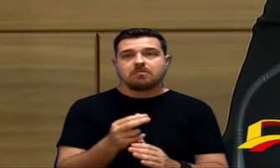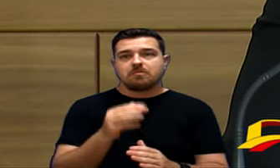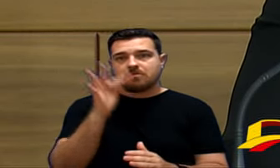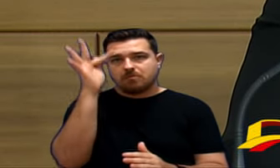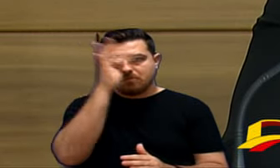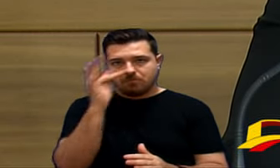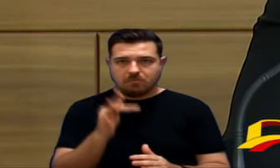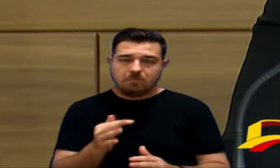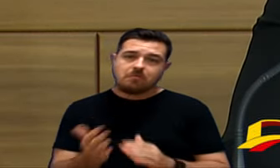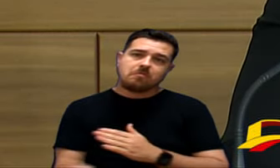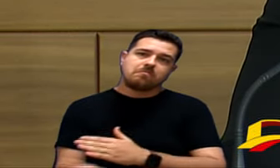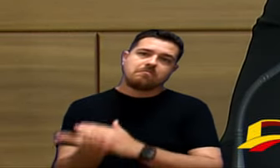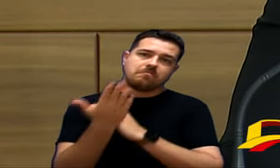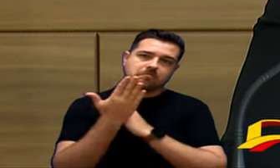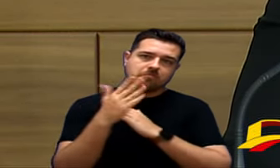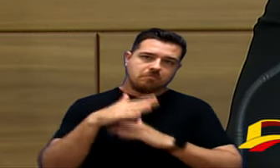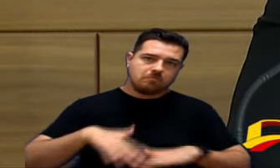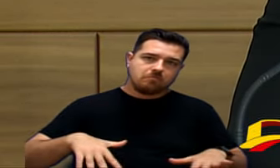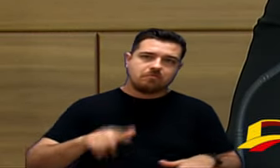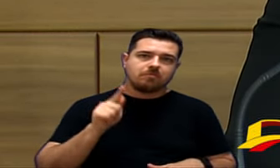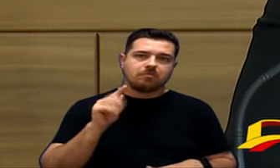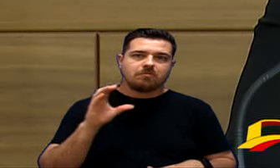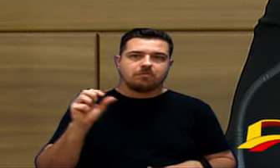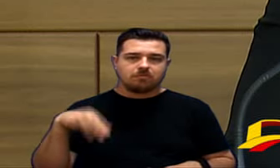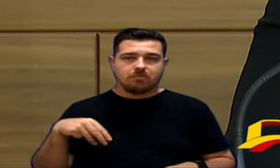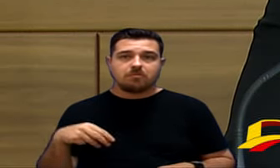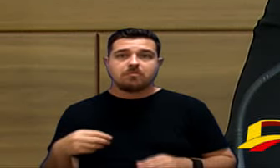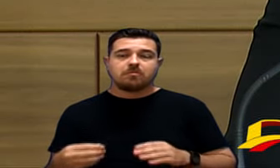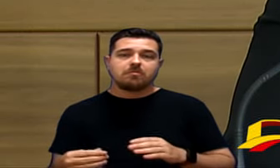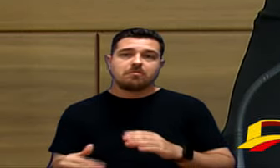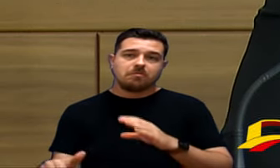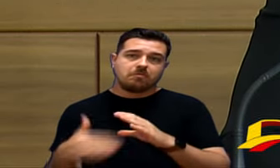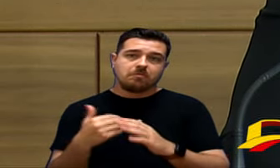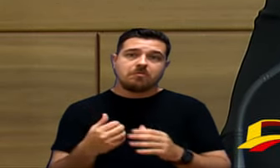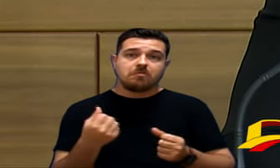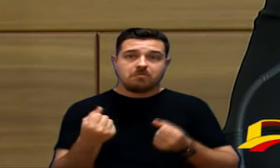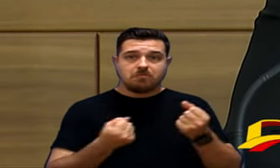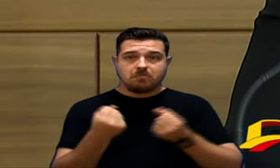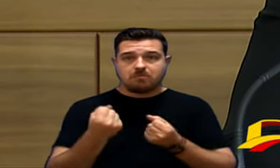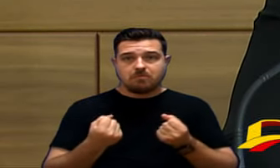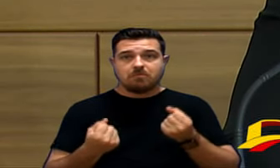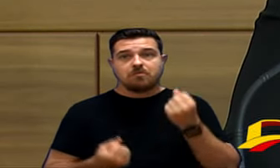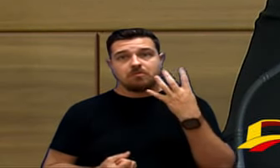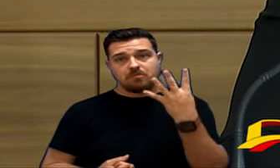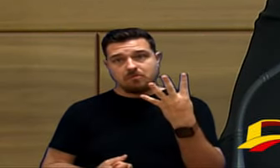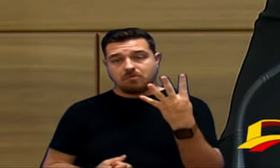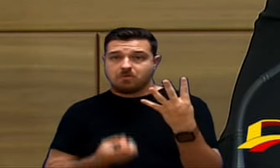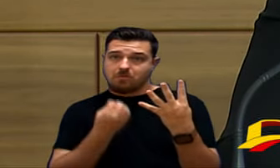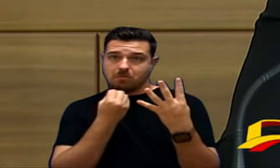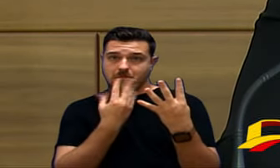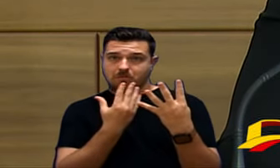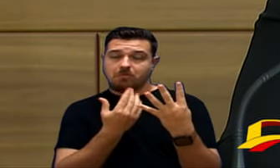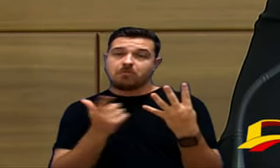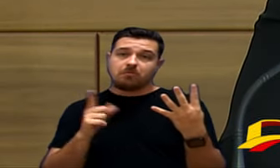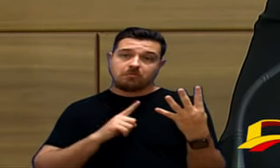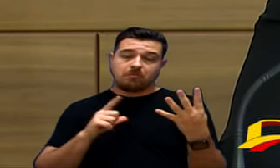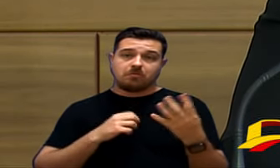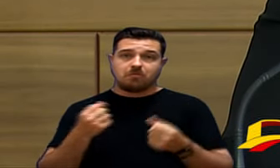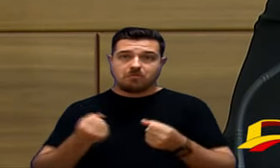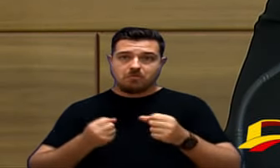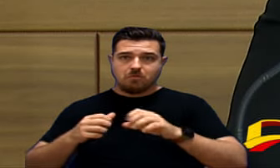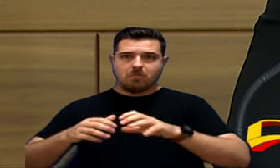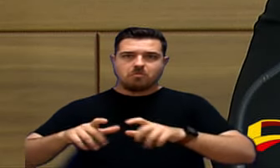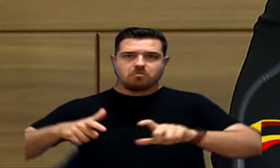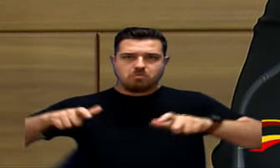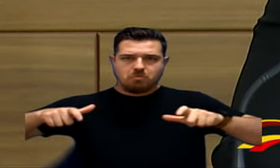das guardas municipais em todo o Brasil recebemos quatro veículos e Ares e também veículos de grande porte que foram encaminhados às guardas